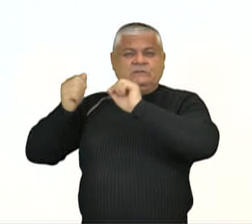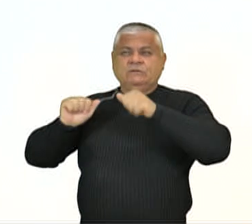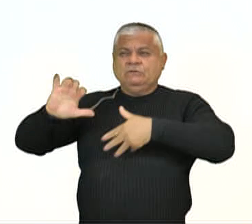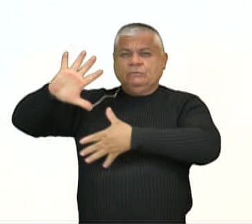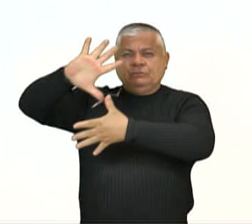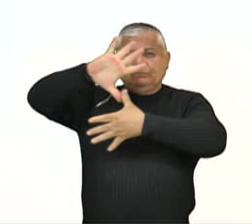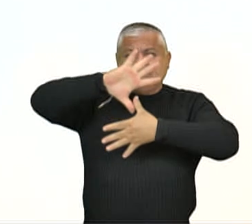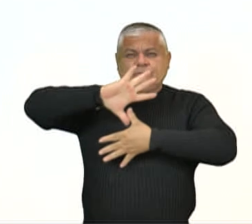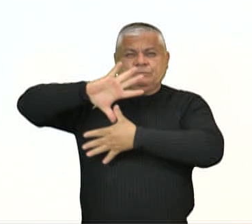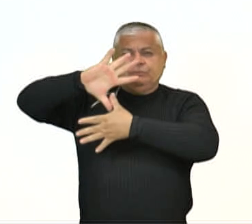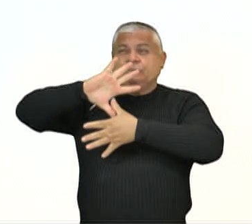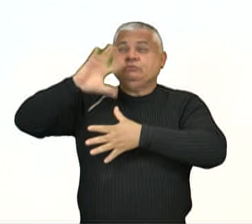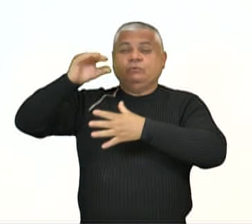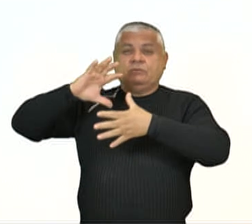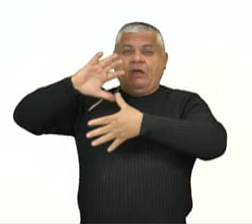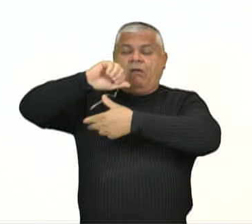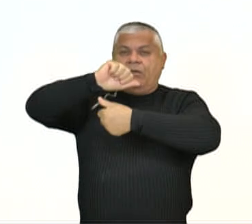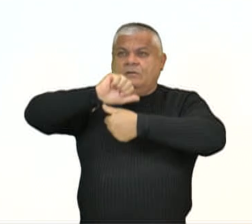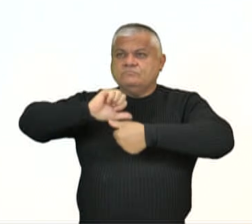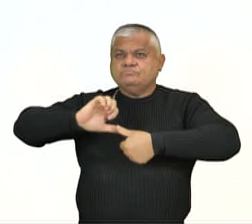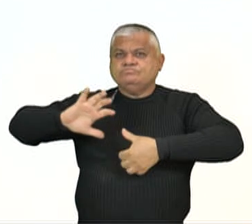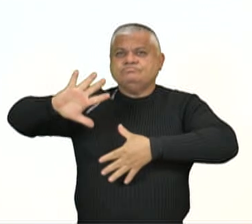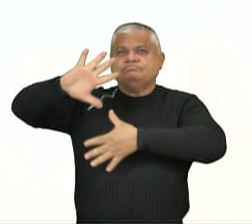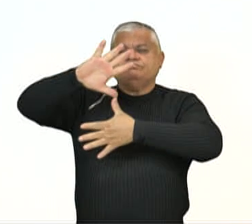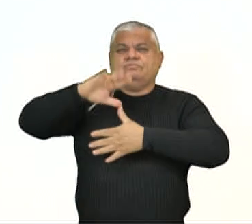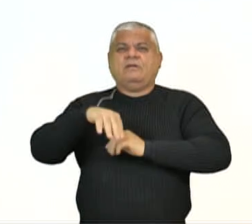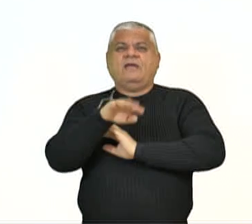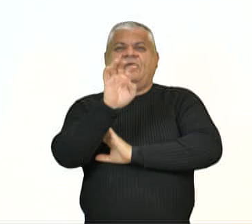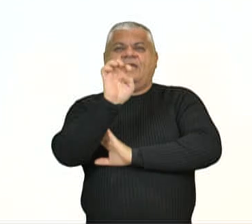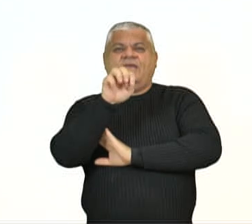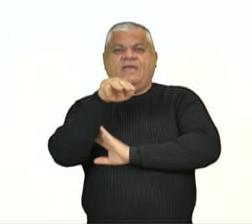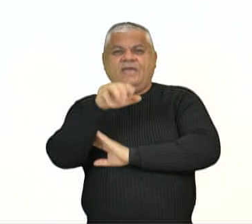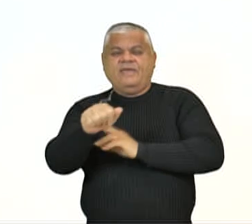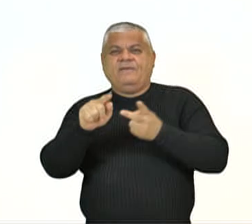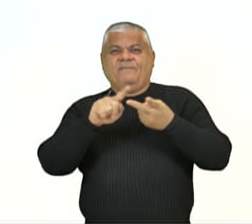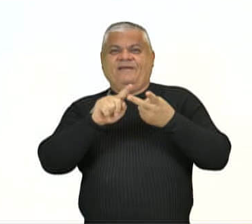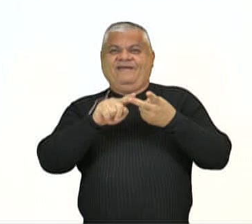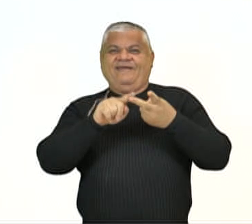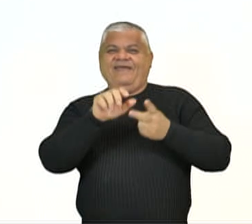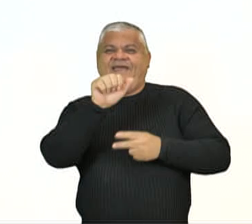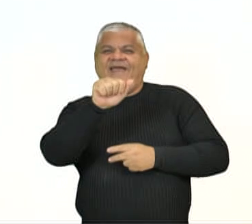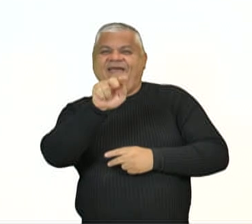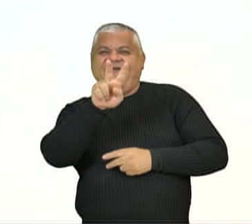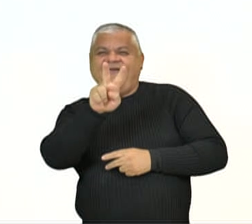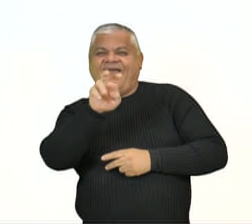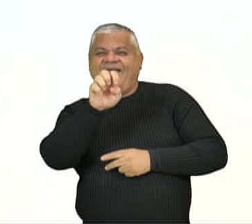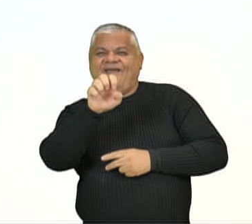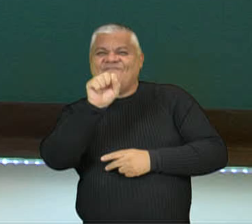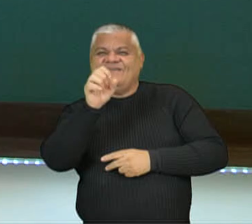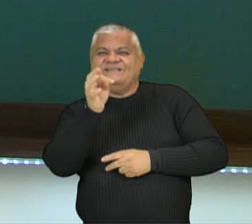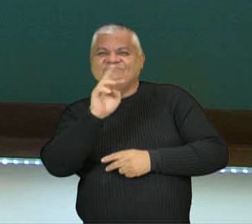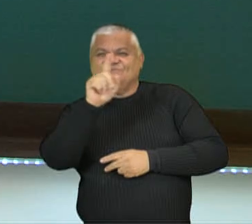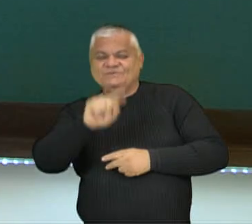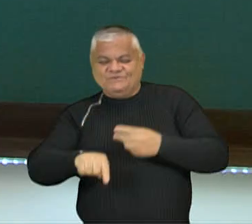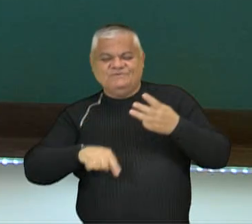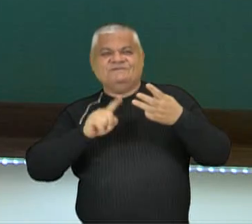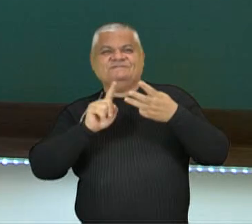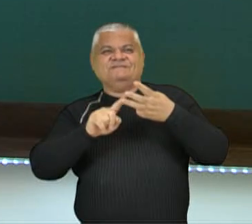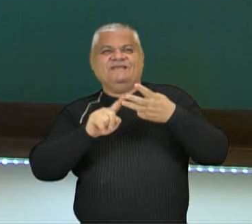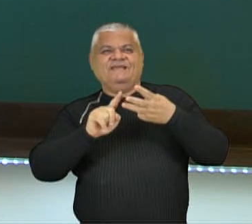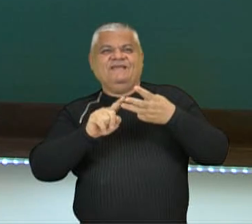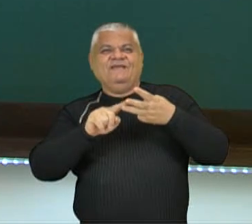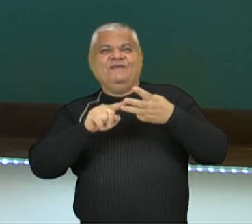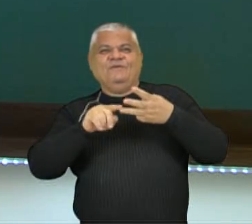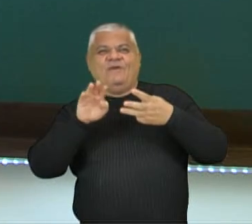tiveram juntos, hoje a ema, o avestruz e o emu, que são muito, que apresentam semelhanças